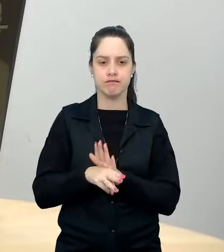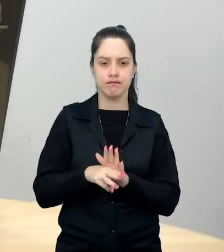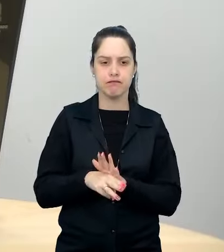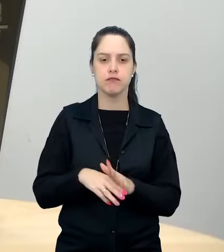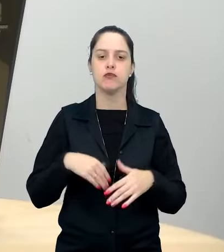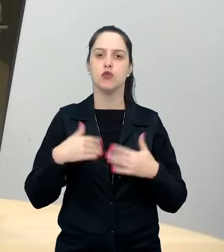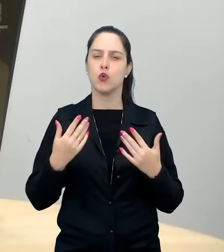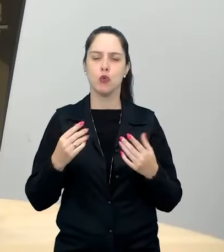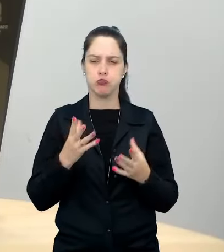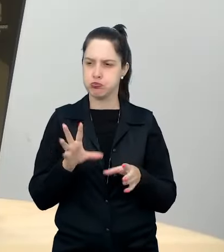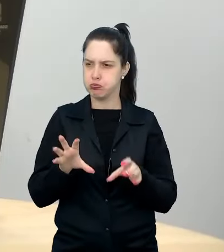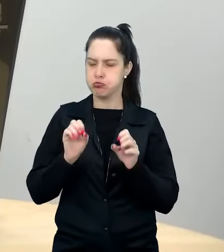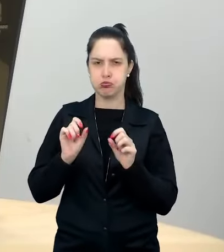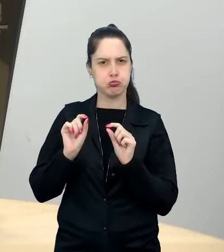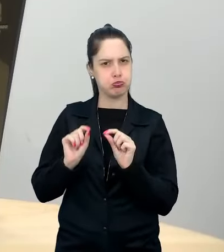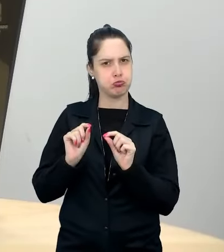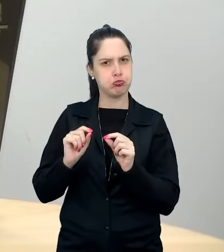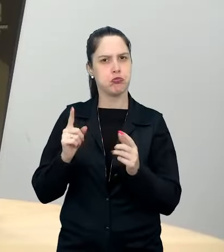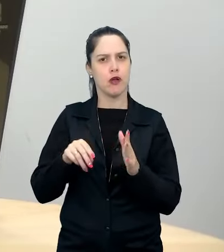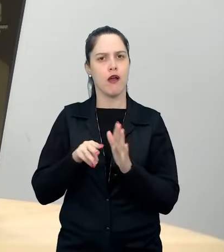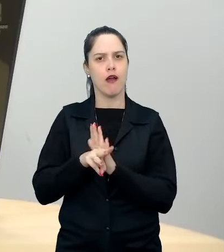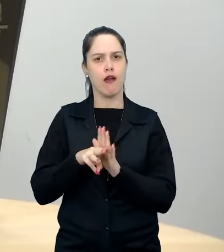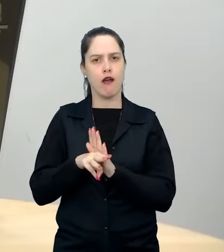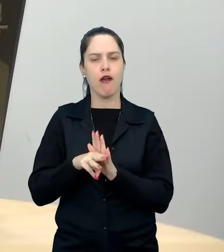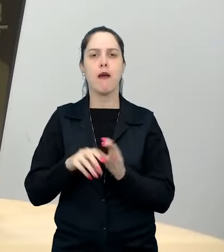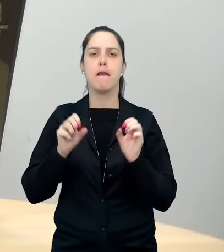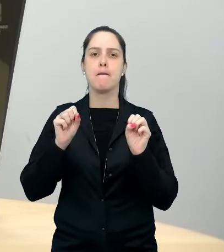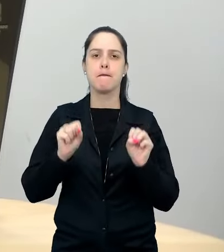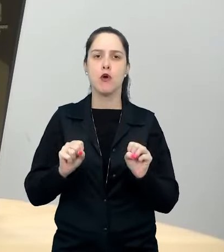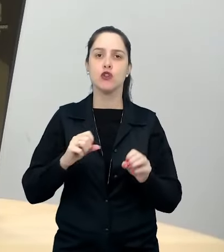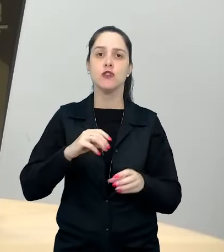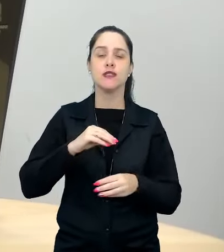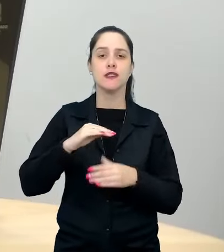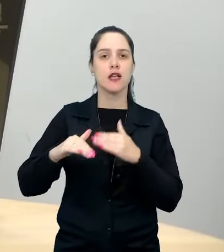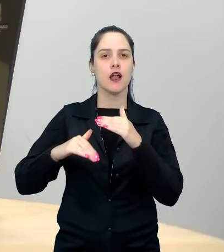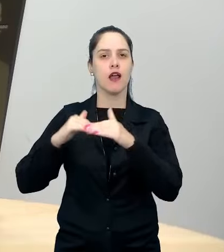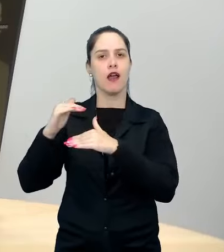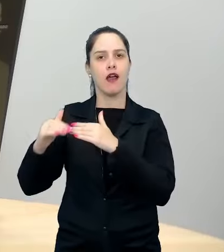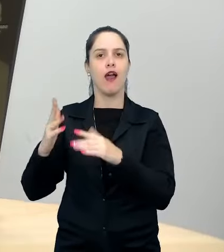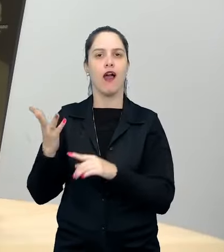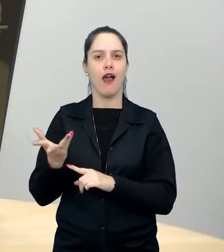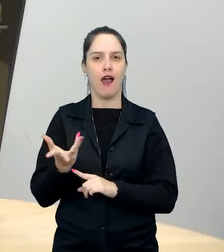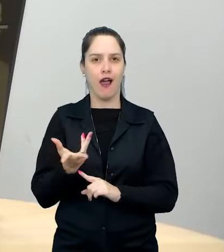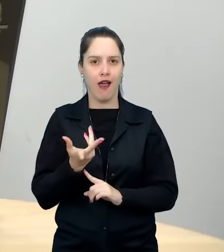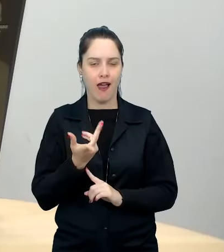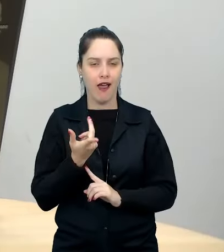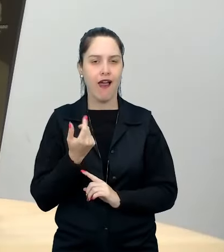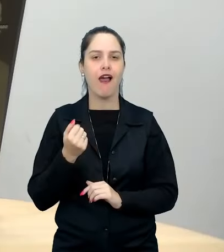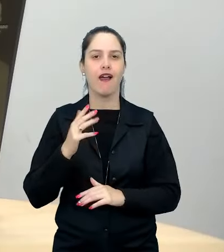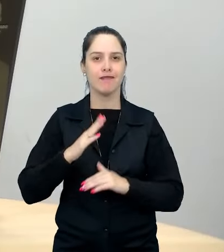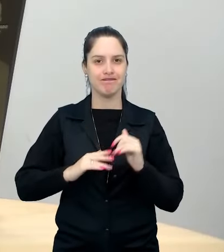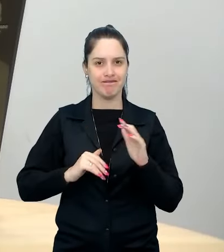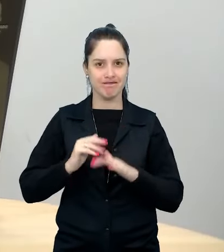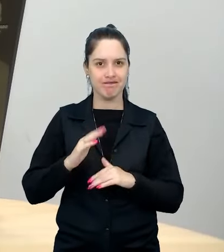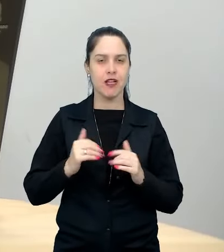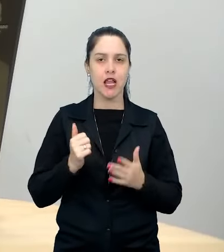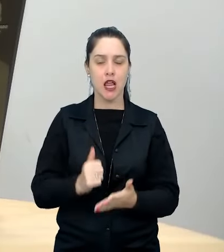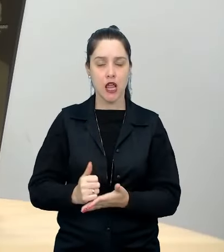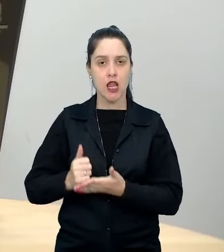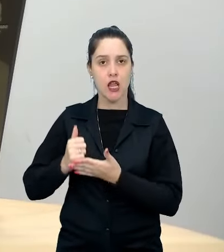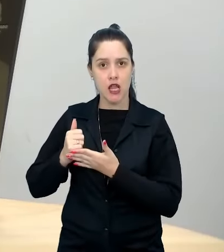importância disso? Metodologias ativas, elas podem desenvolver habilidades, principalmente, que